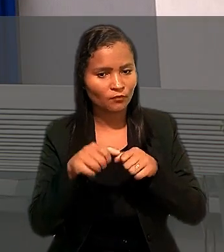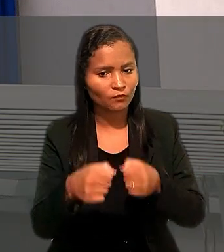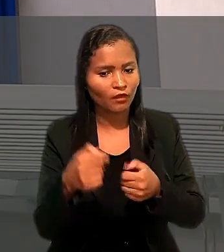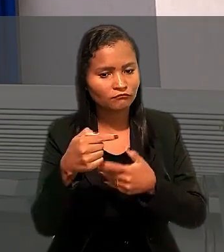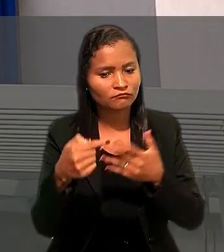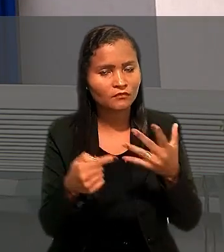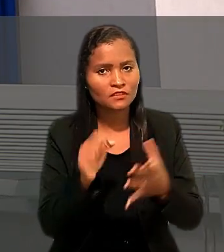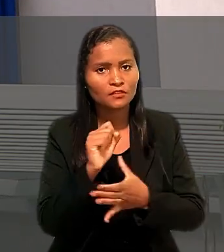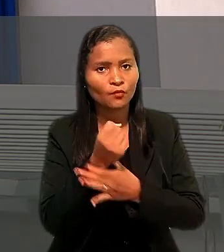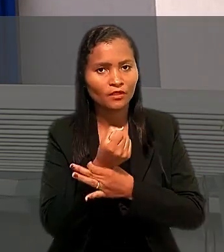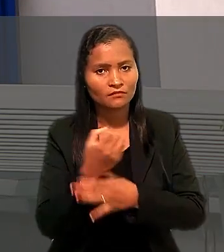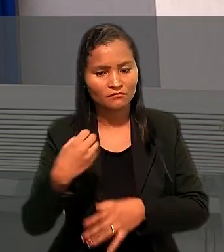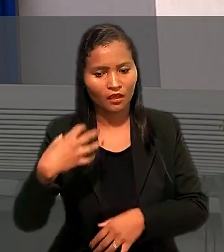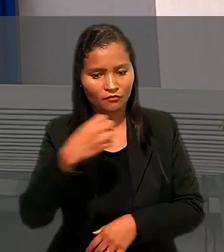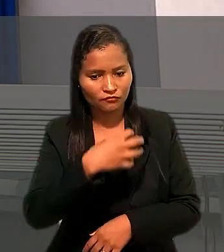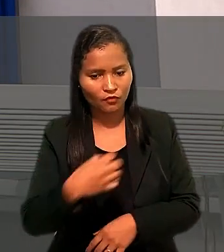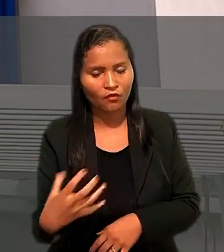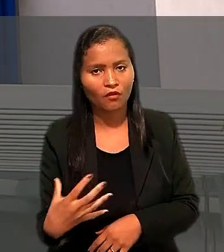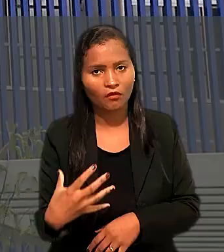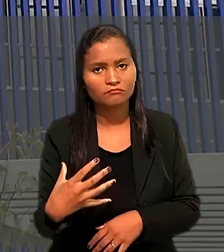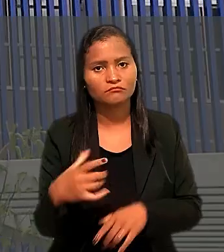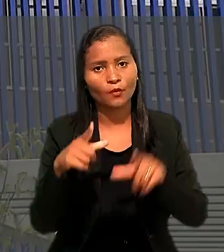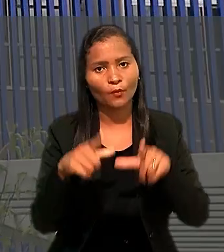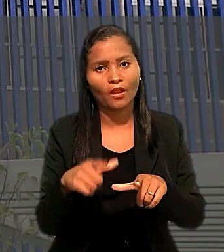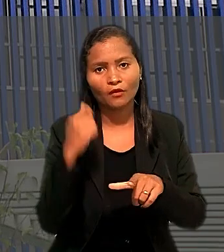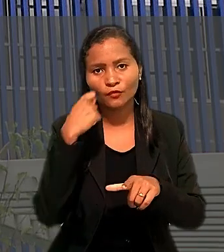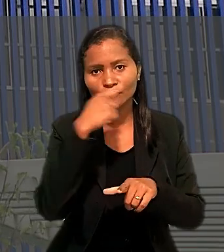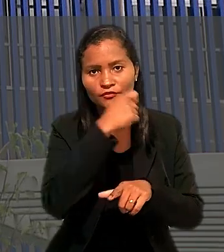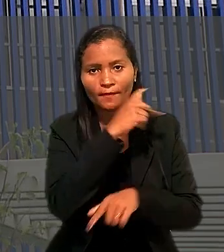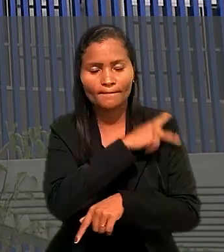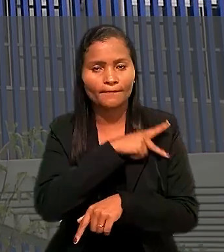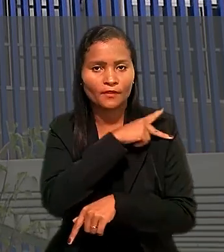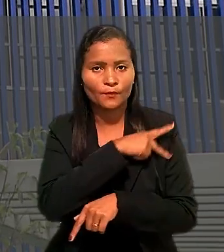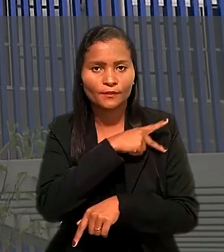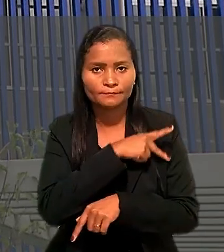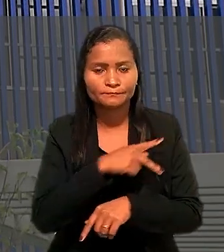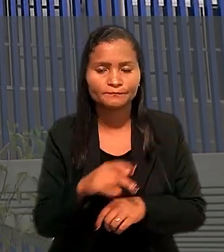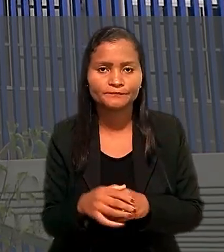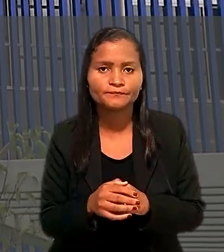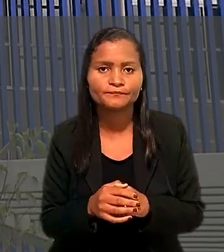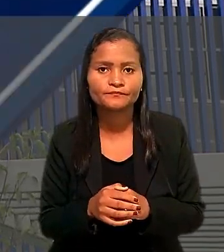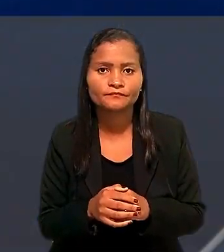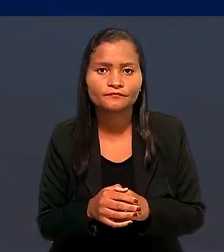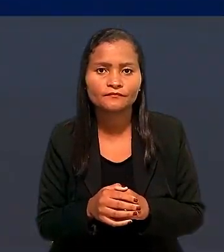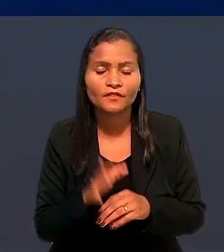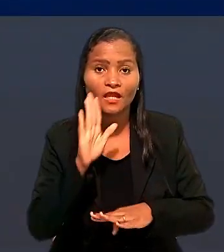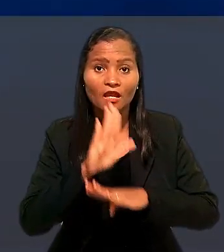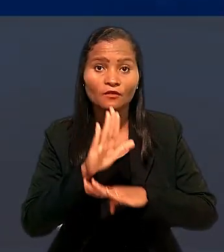SESC deve adotar medidas de segurança radiológica em consultórios de odontologia do Piauí.